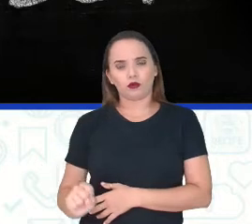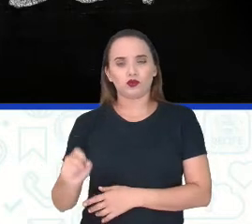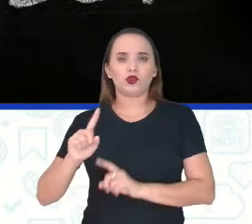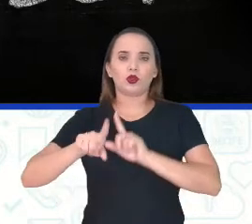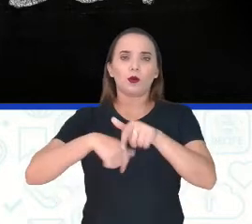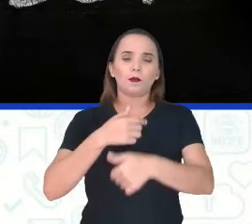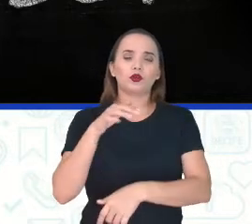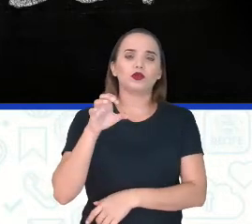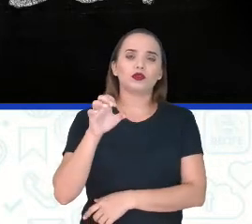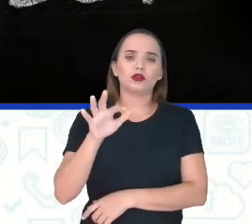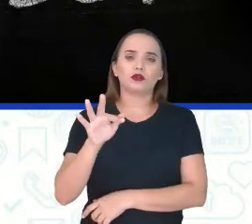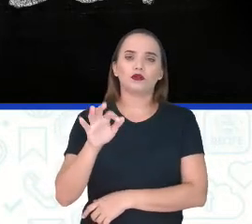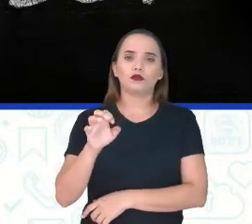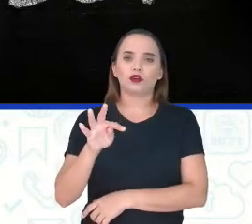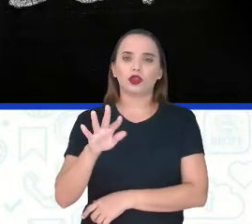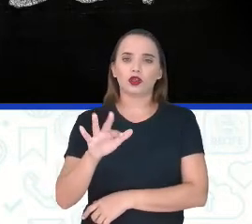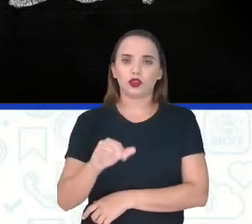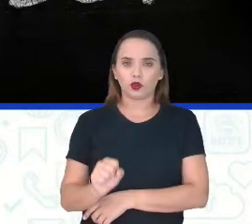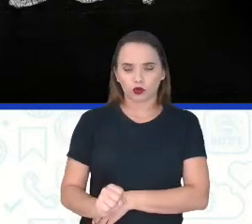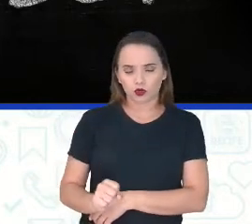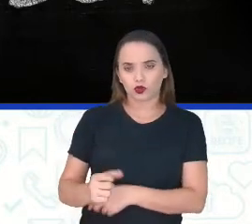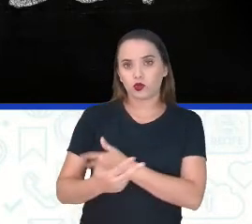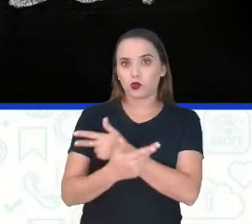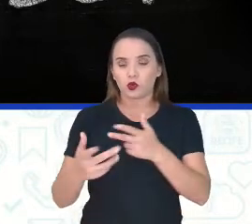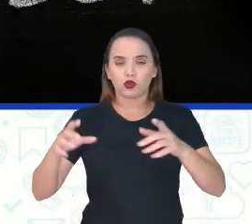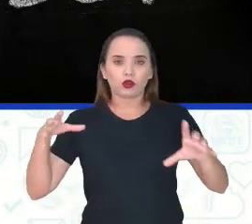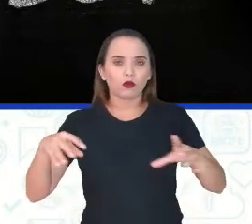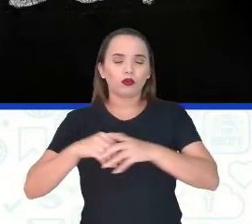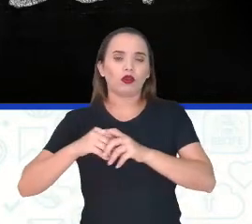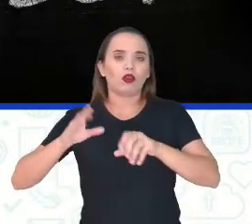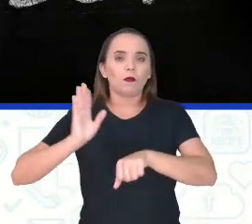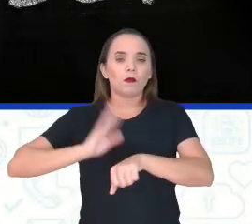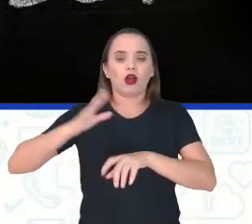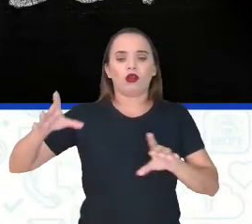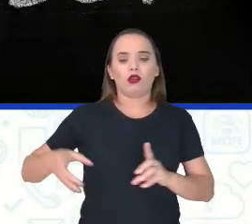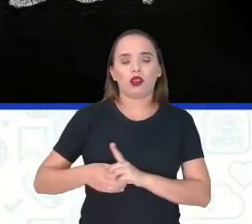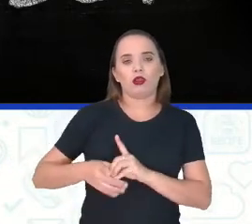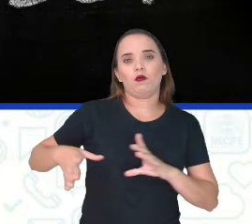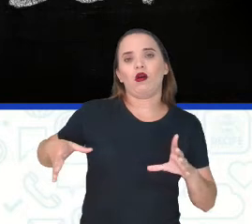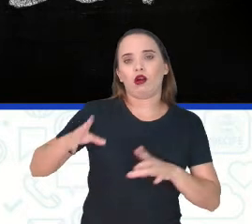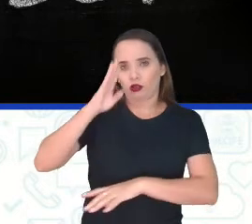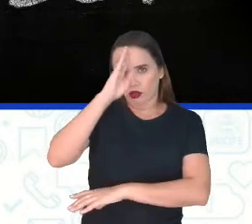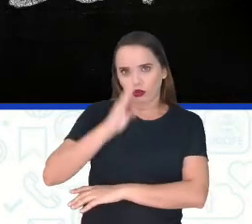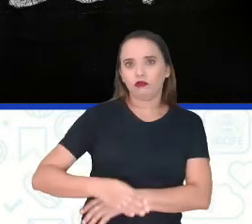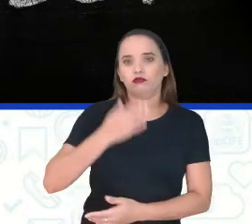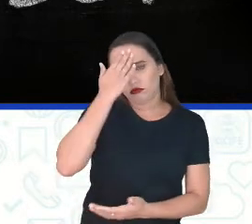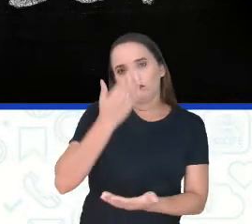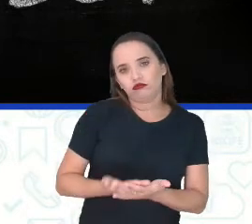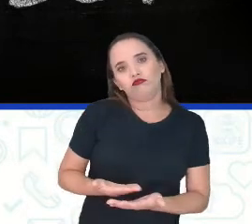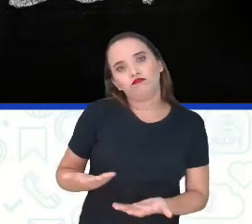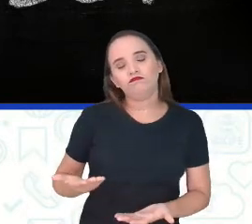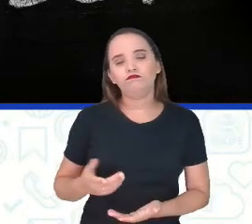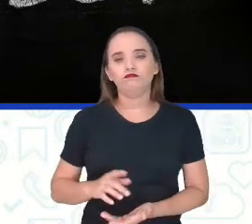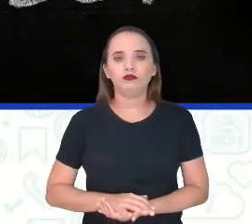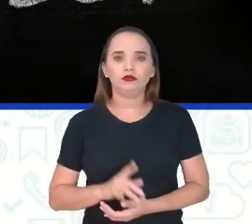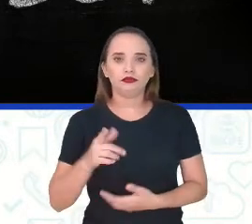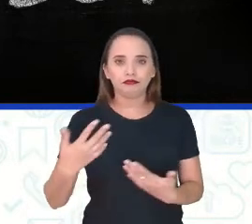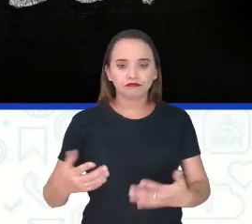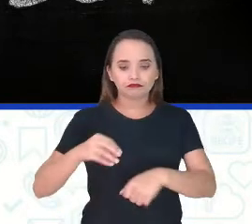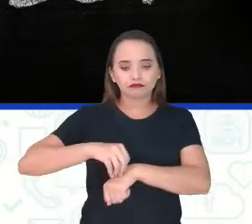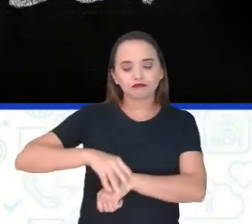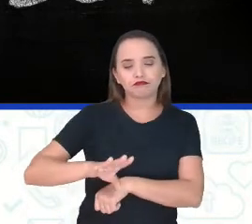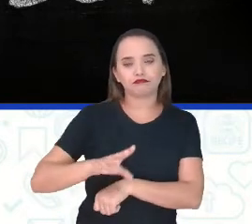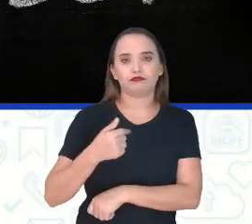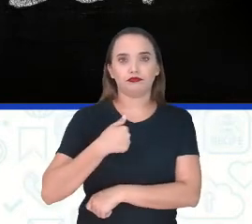acho essa uma das estratégias mais democráticas, assim, eu acho que é uma das mais diretas. Então, uma dica que eu dou, na